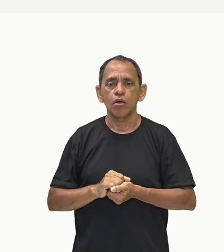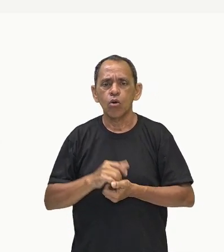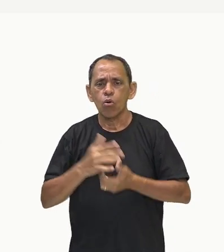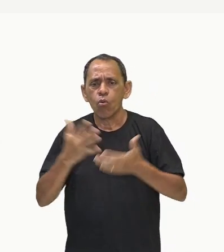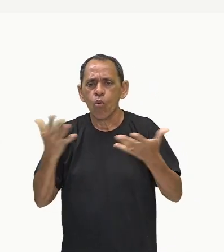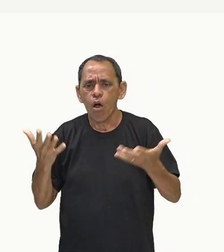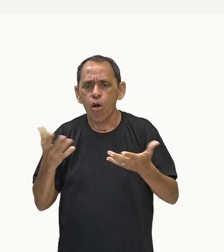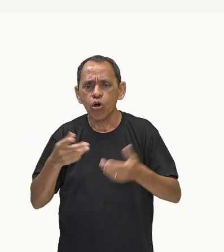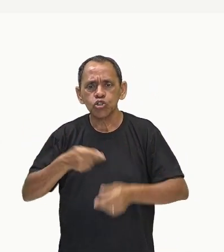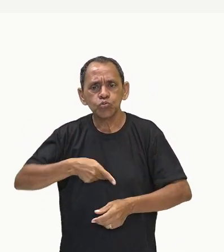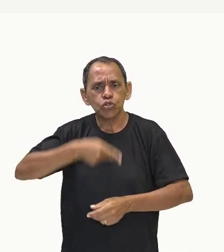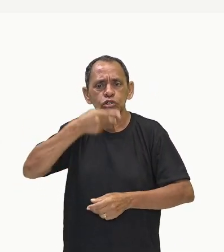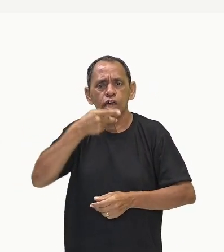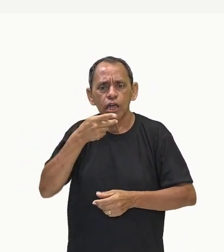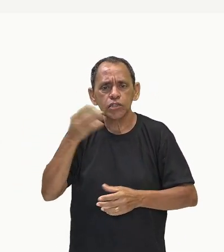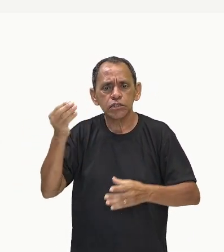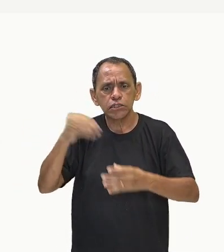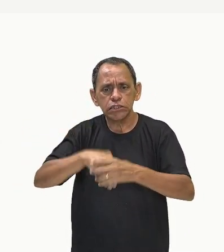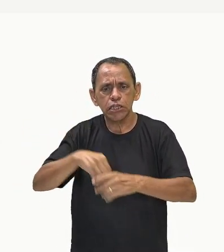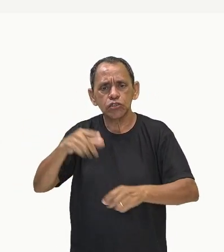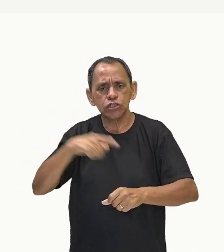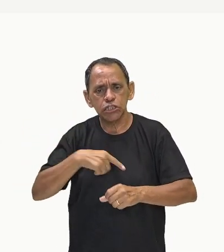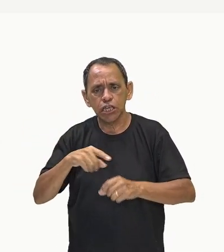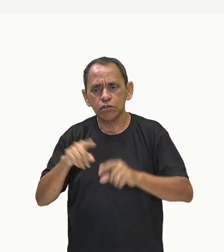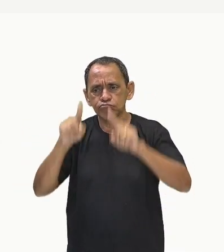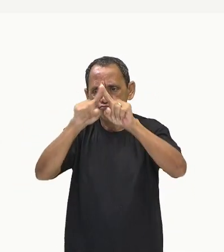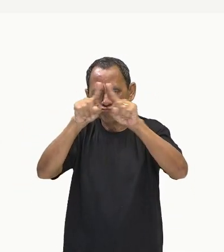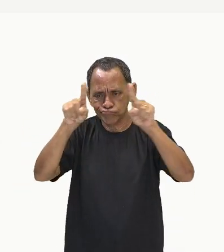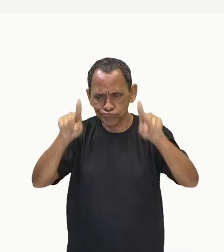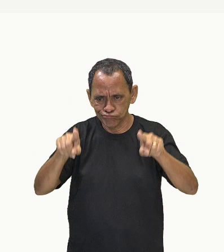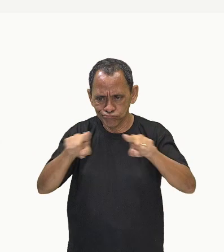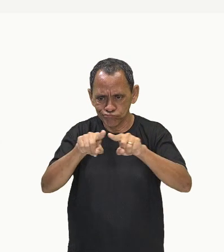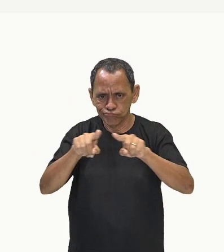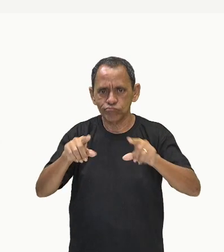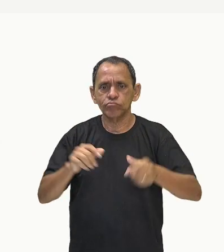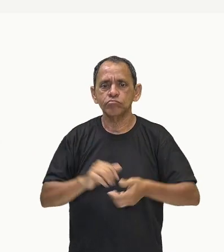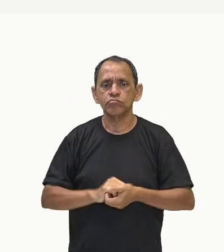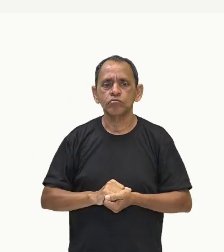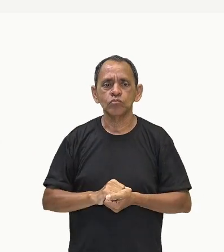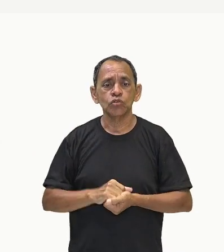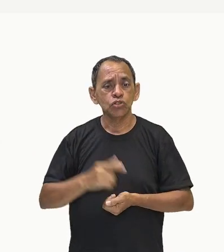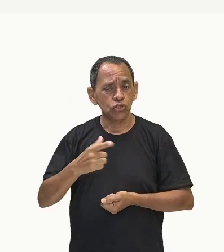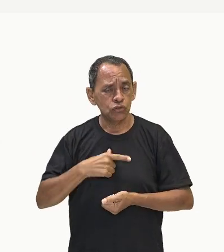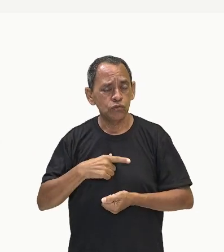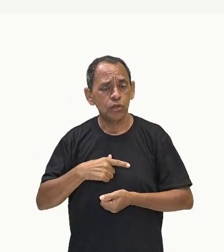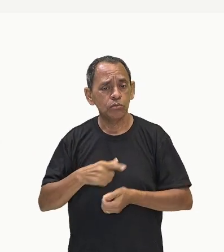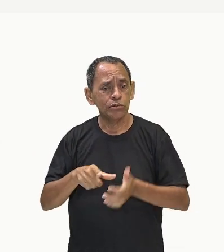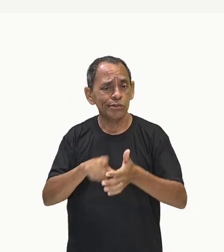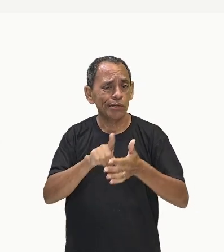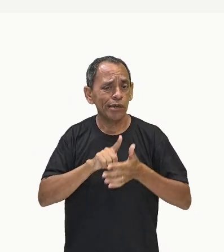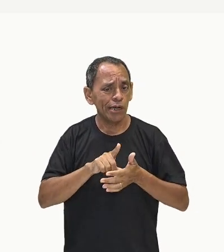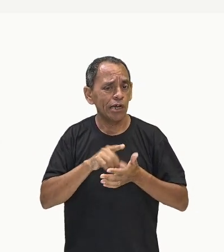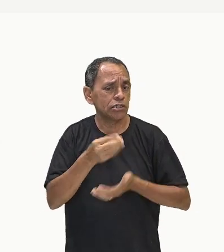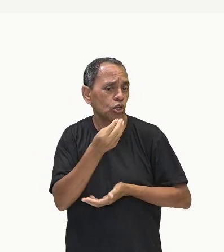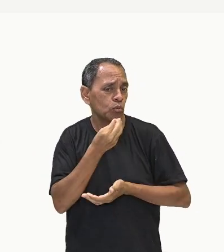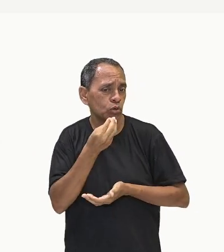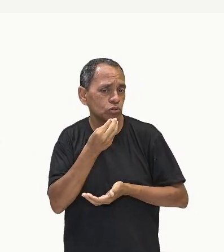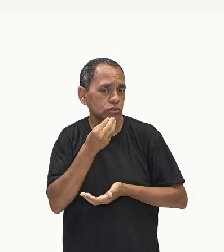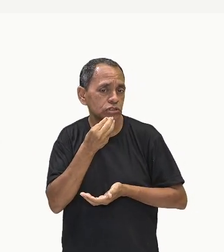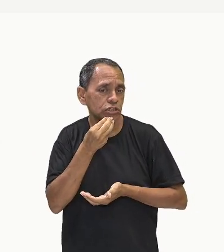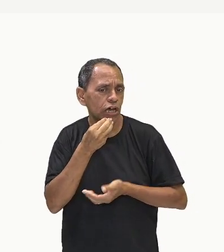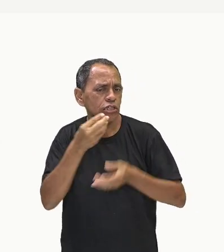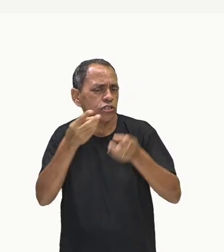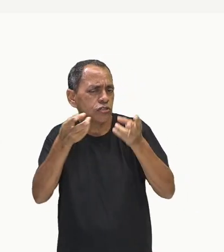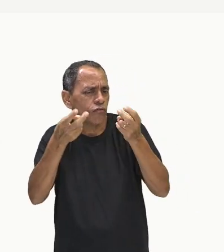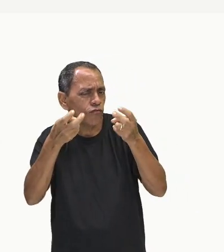composto por quadrados? Então, nós tivemos aí a oportunidade de ver aí a formação